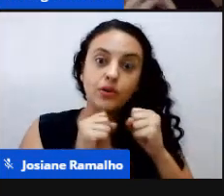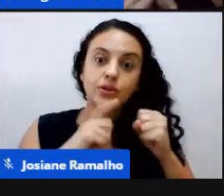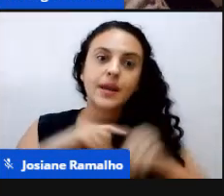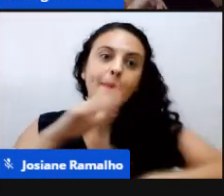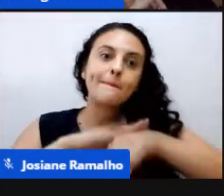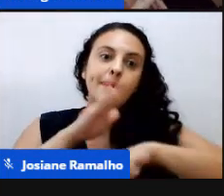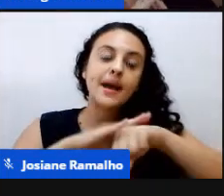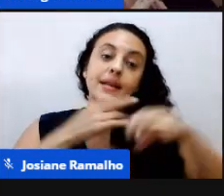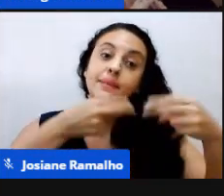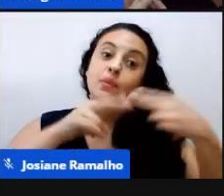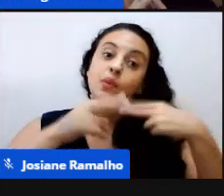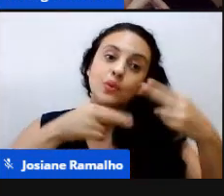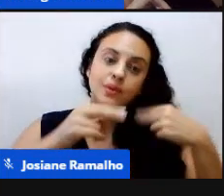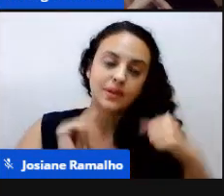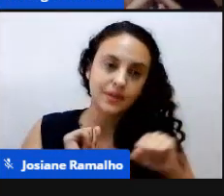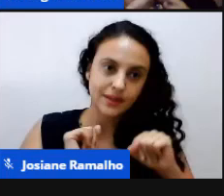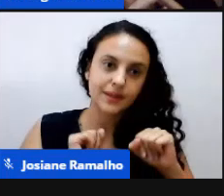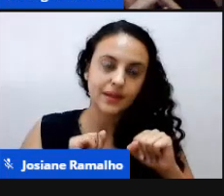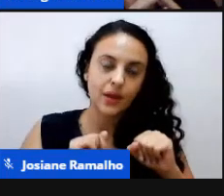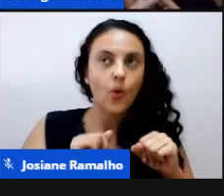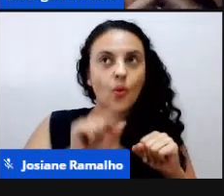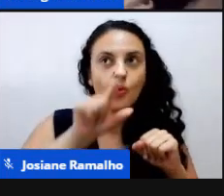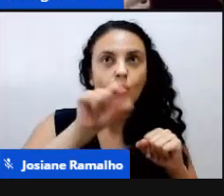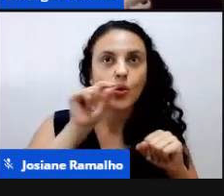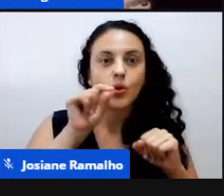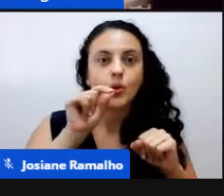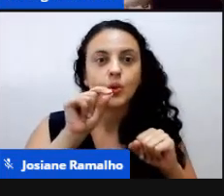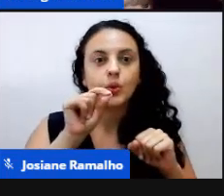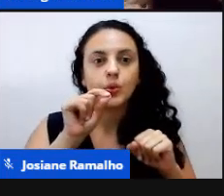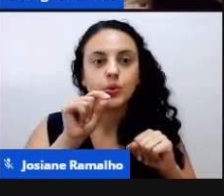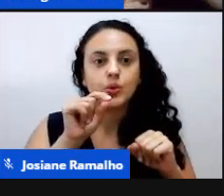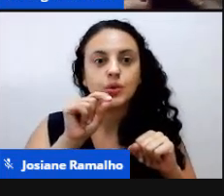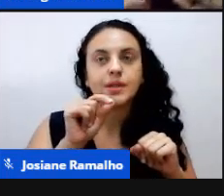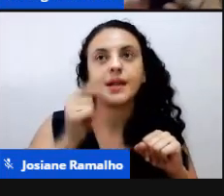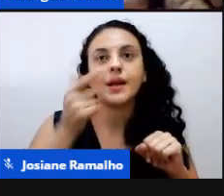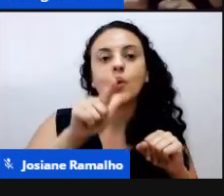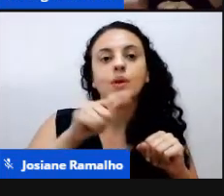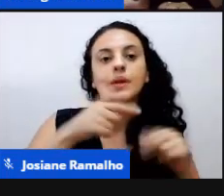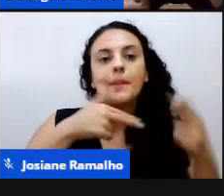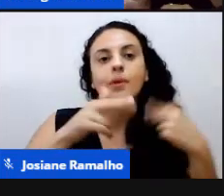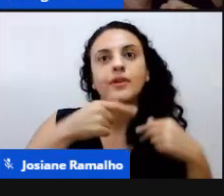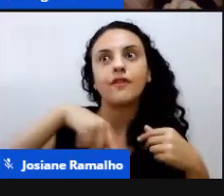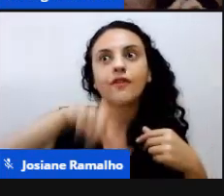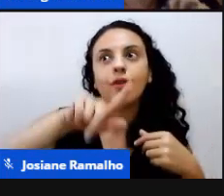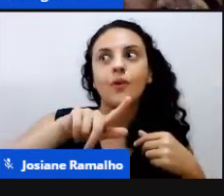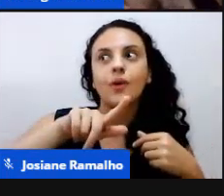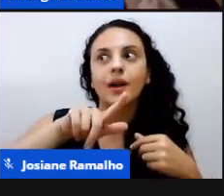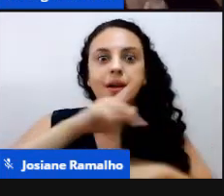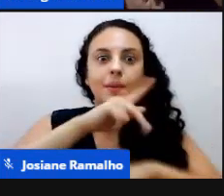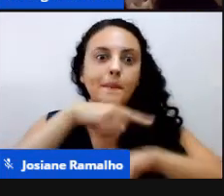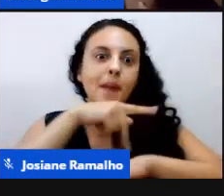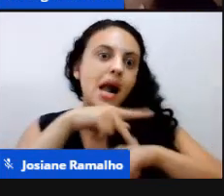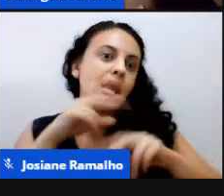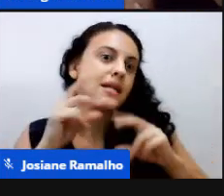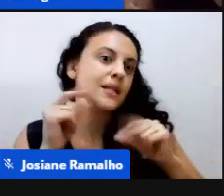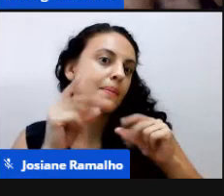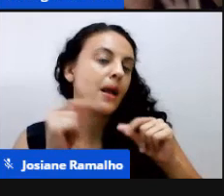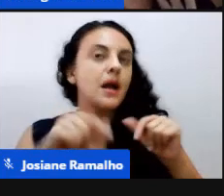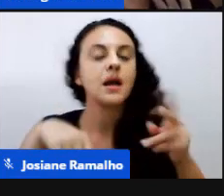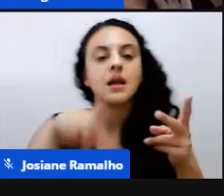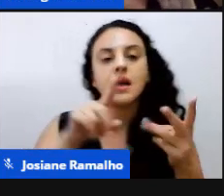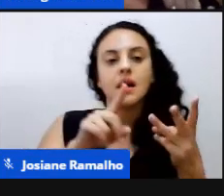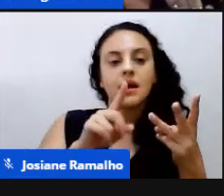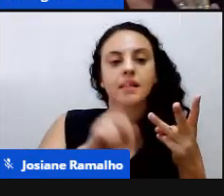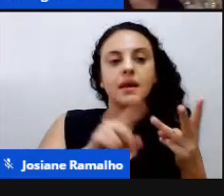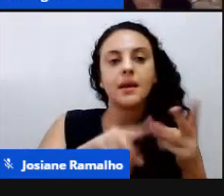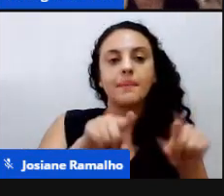Então, eu vou colocar ainda, em vez eu vou colocar Fui na Espanha e vou colocar a música de imitação dos bichos. Então,